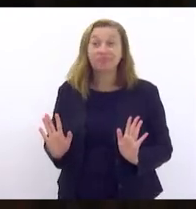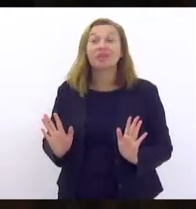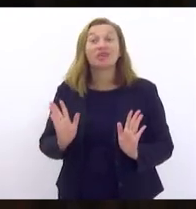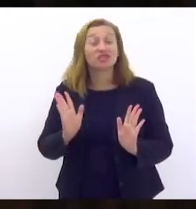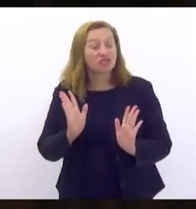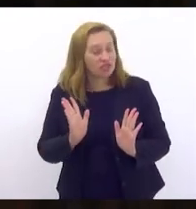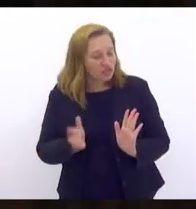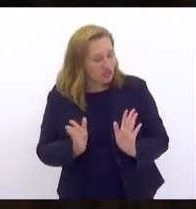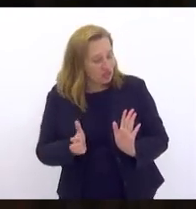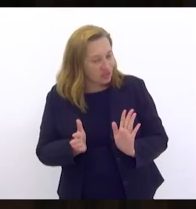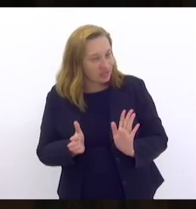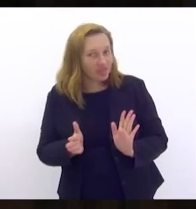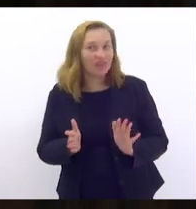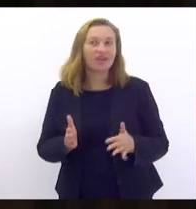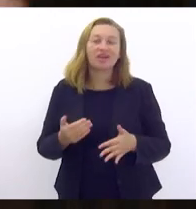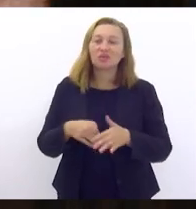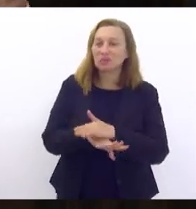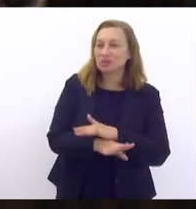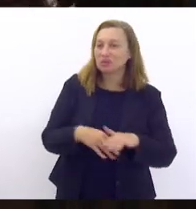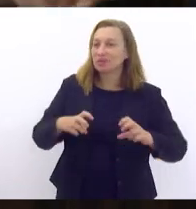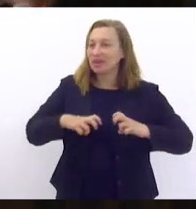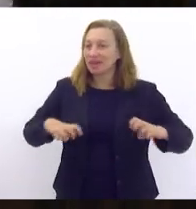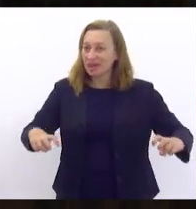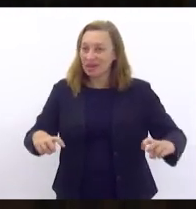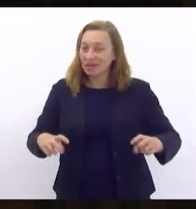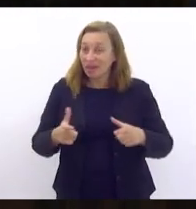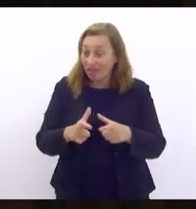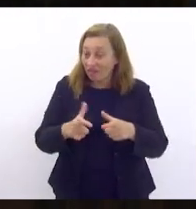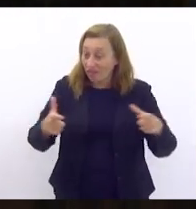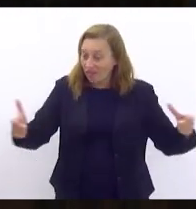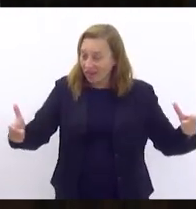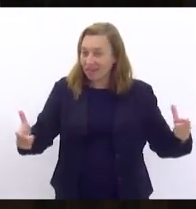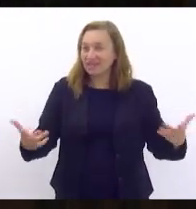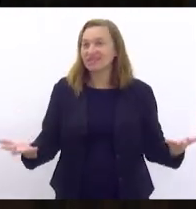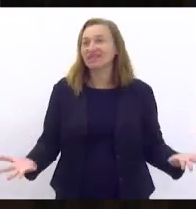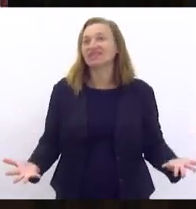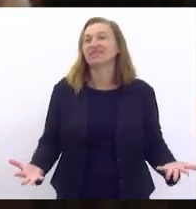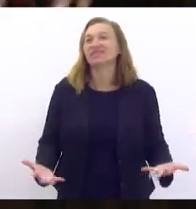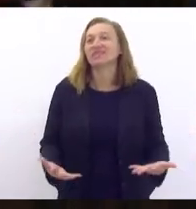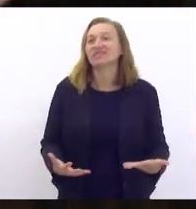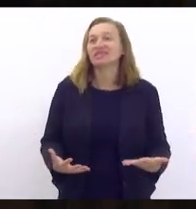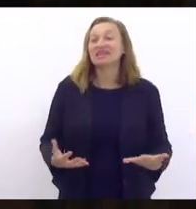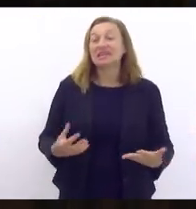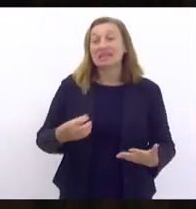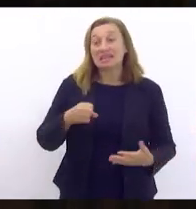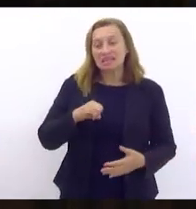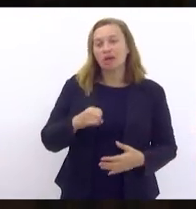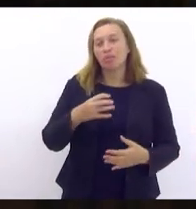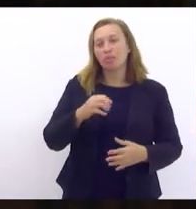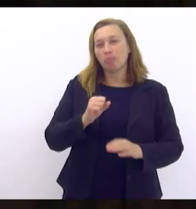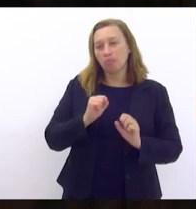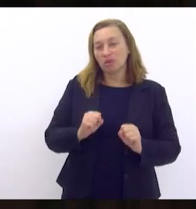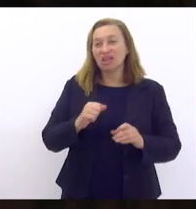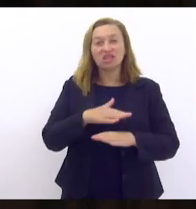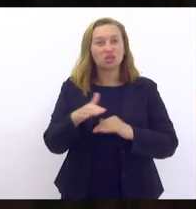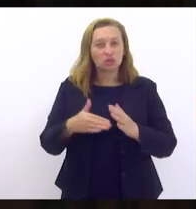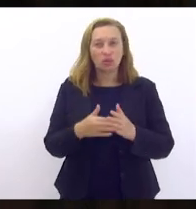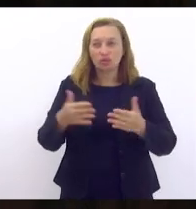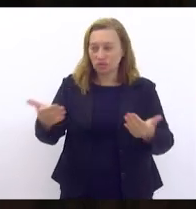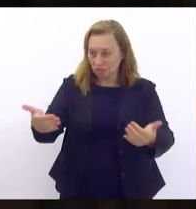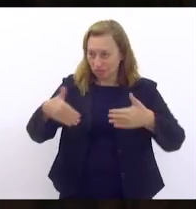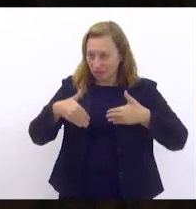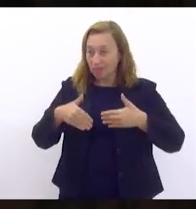já faz eu costumo dizer que a mesa ela é extensa se coberta todo mundo todos estariam na mesa